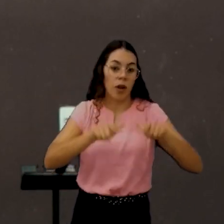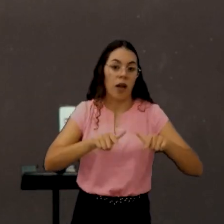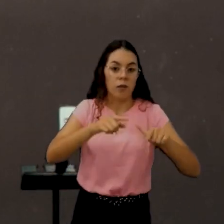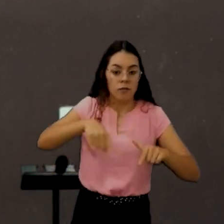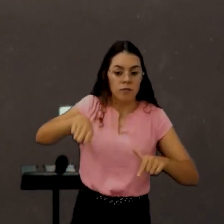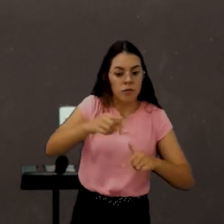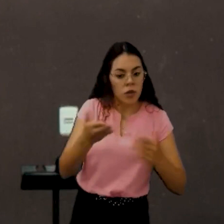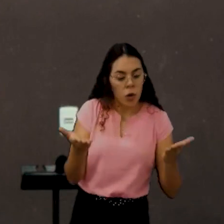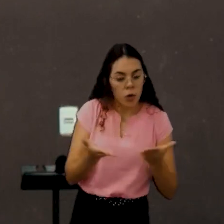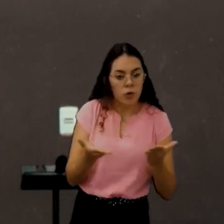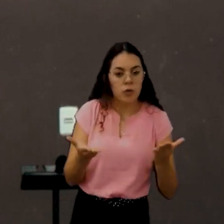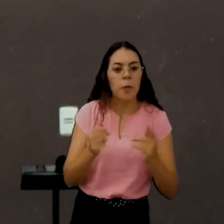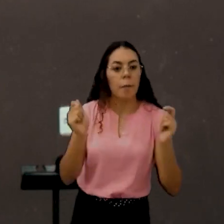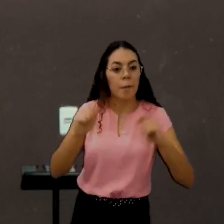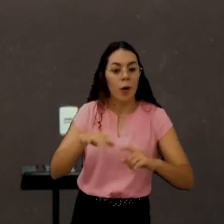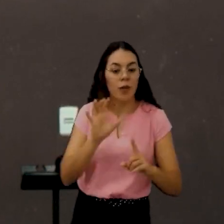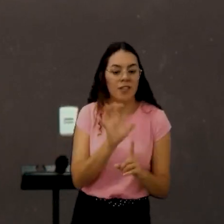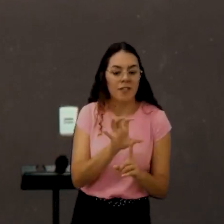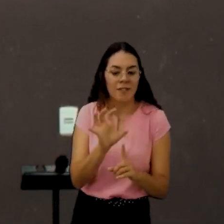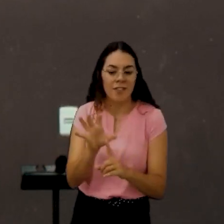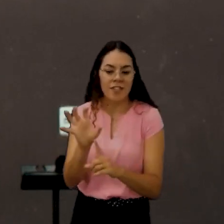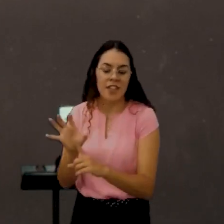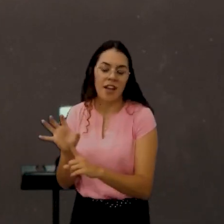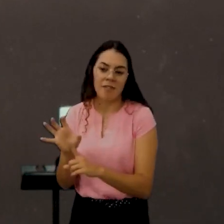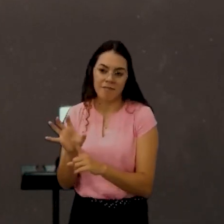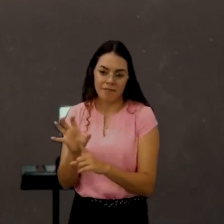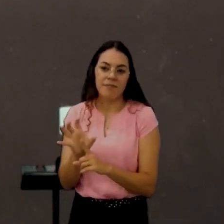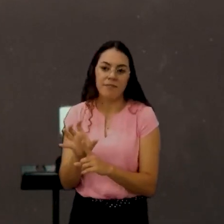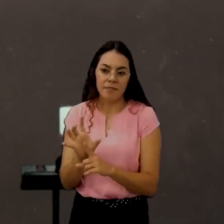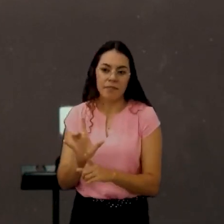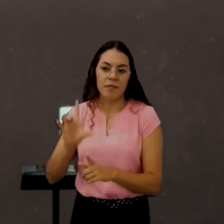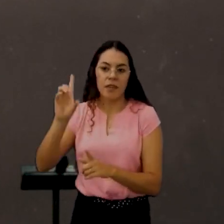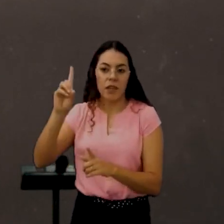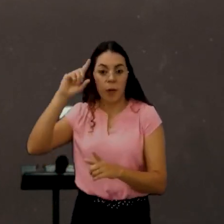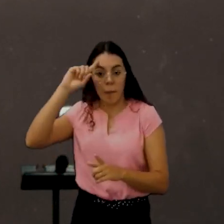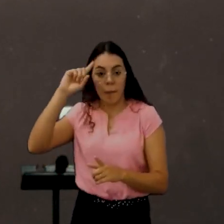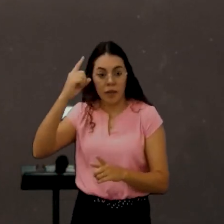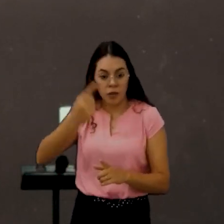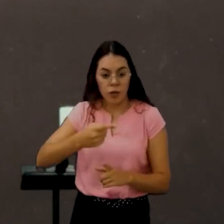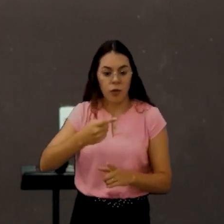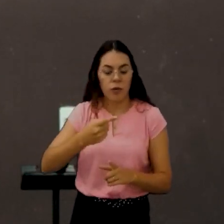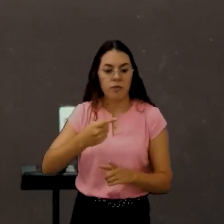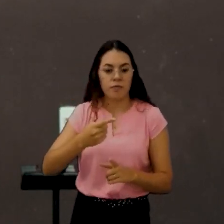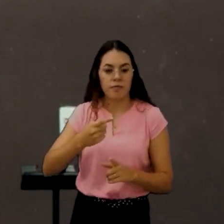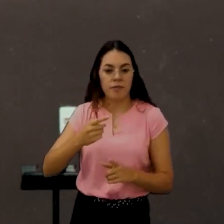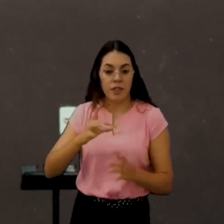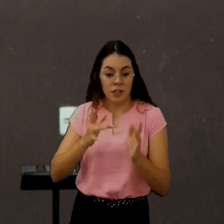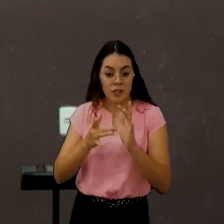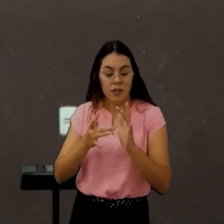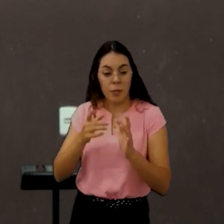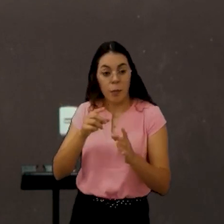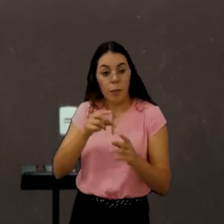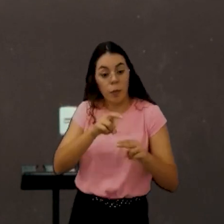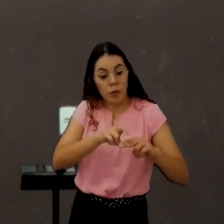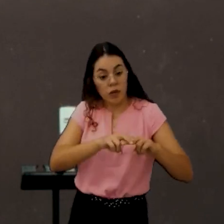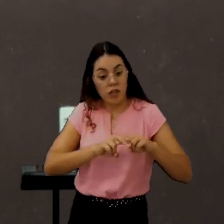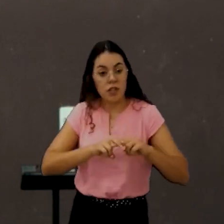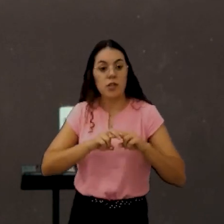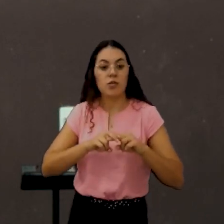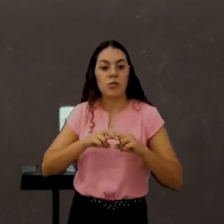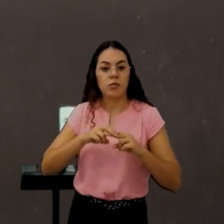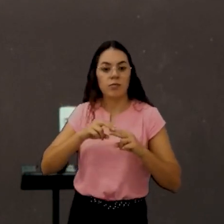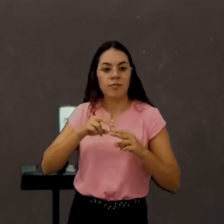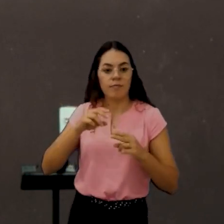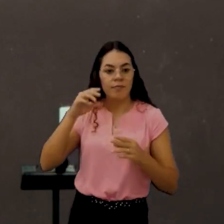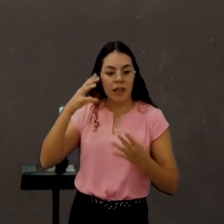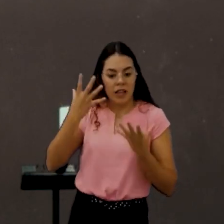está hoje, e que você pode ser influência nele. Deus te enviou para lá. Ele diz: eu os enviei ao mundo, e por eles eu me santifico a mim